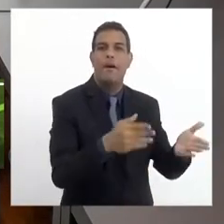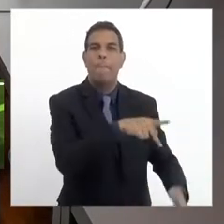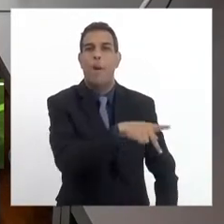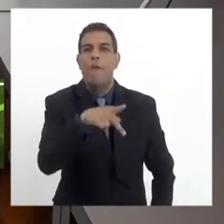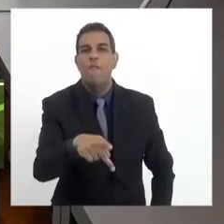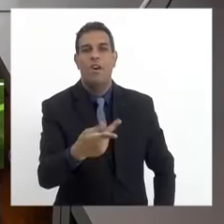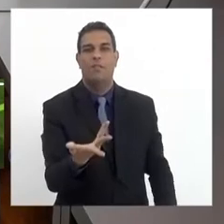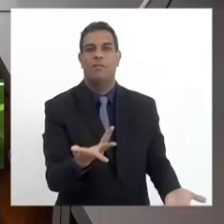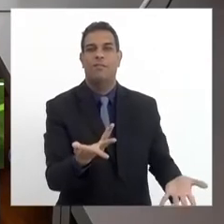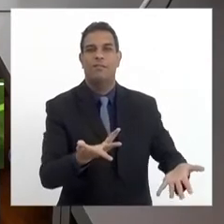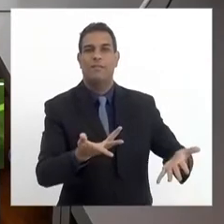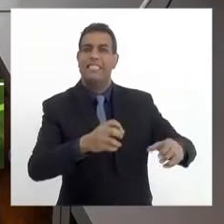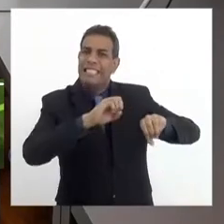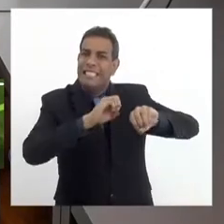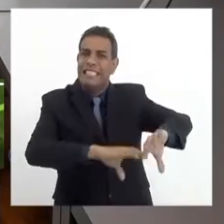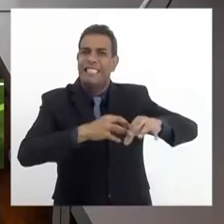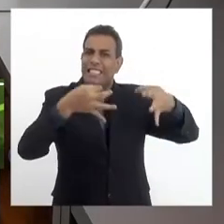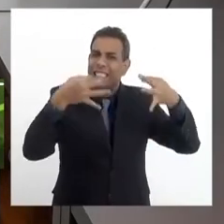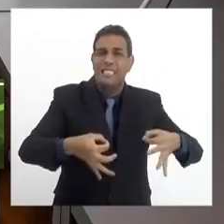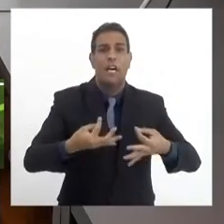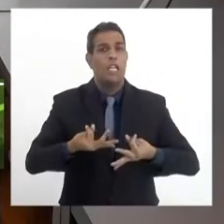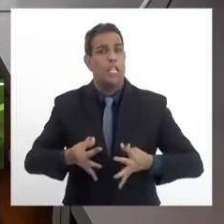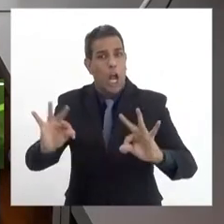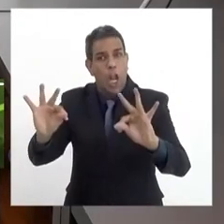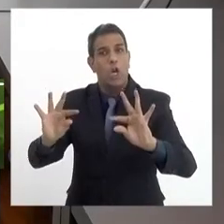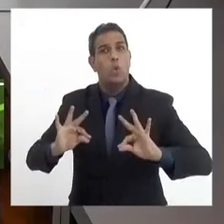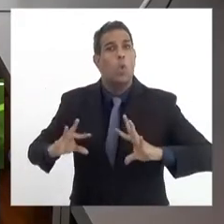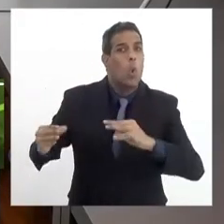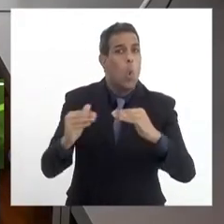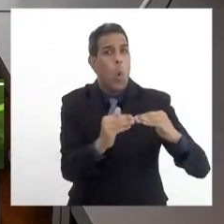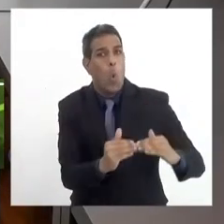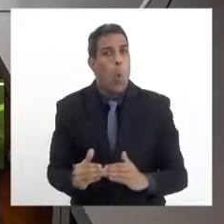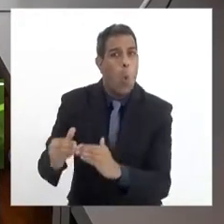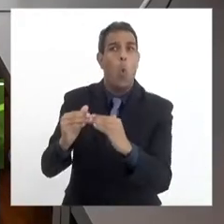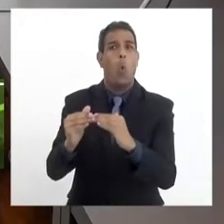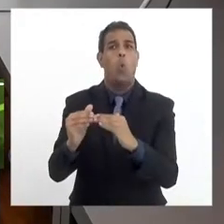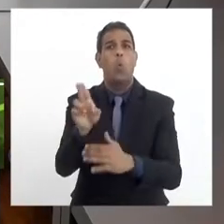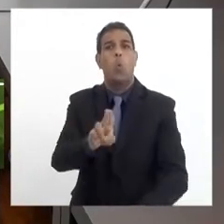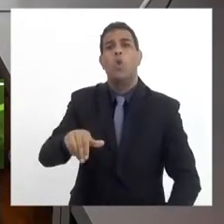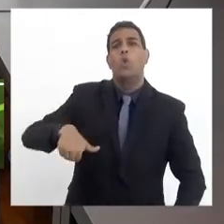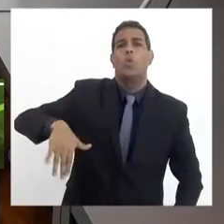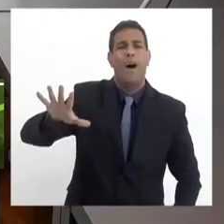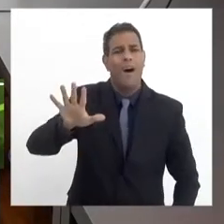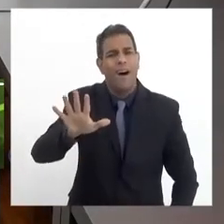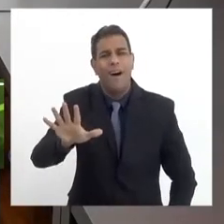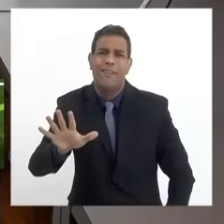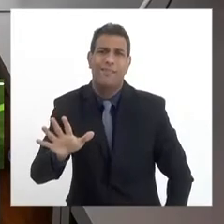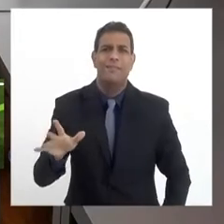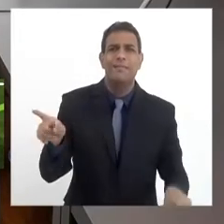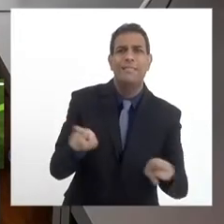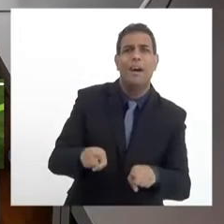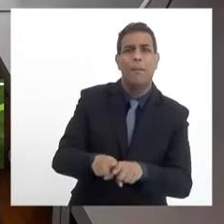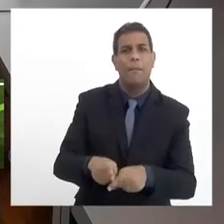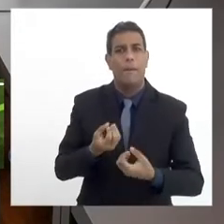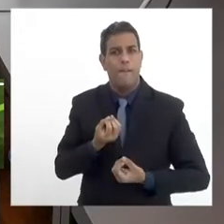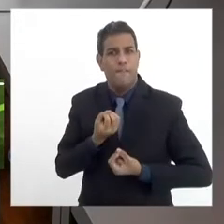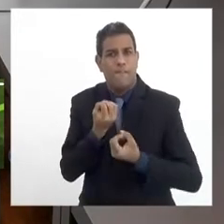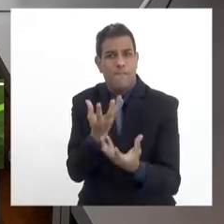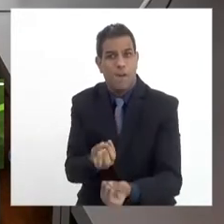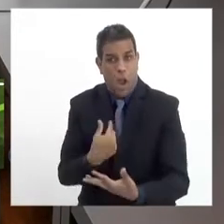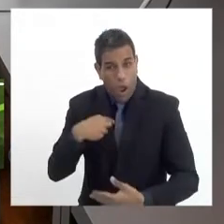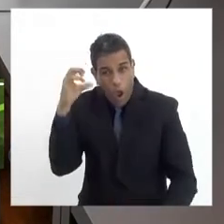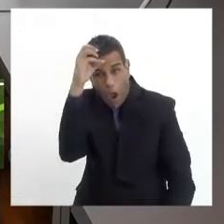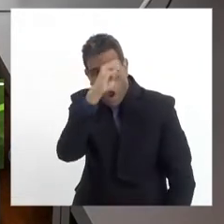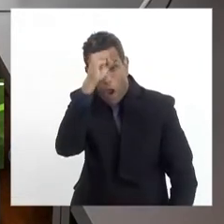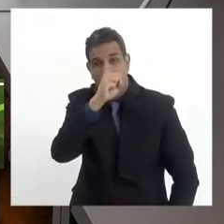professor ensina do jeito certo... Com a tecnologia, hoje, todo mundo é capaz literalmente de tudo. Tanto... E aí eu quero dizer por que eu